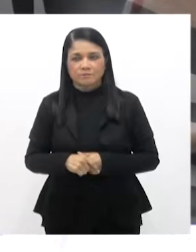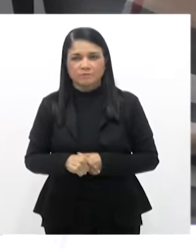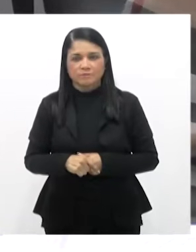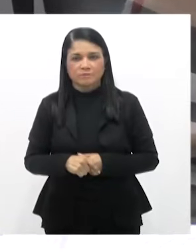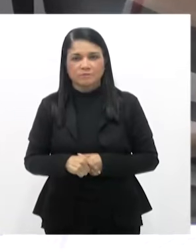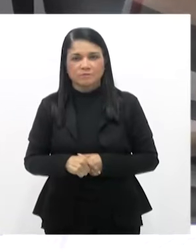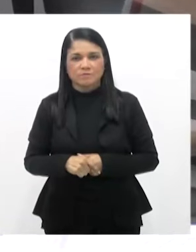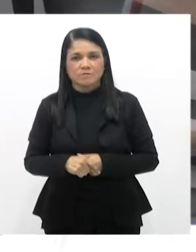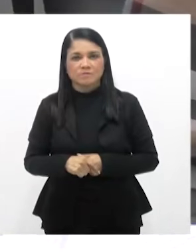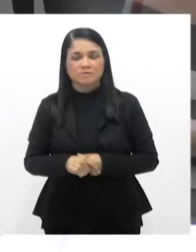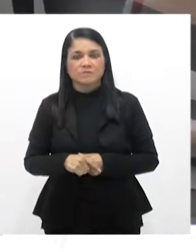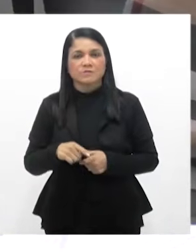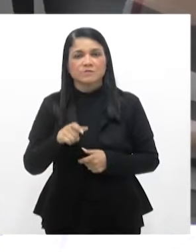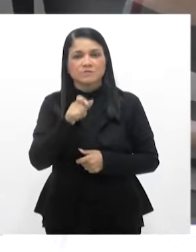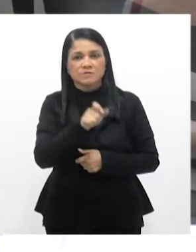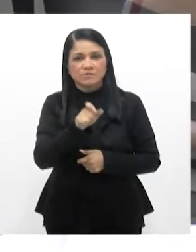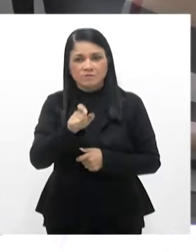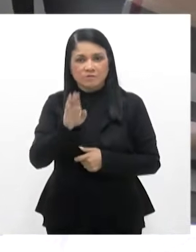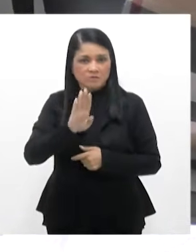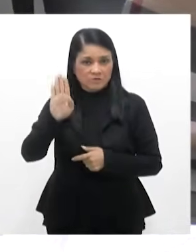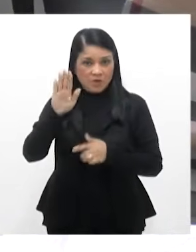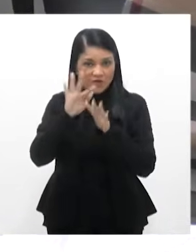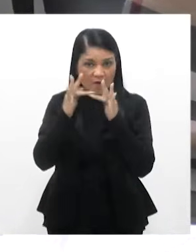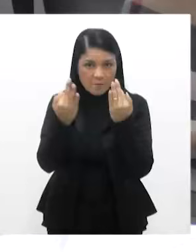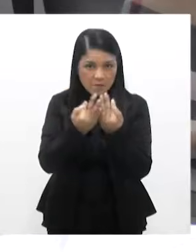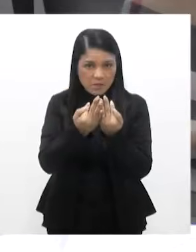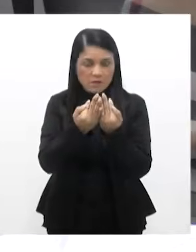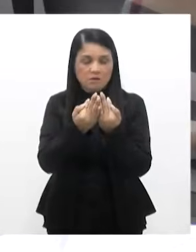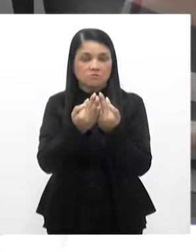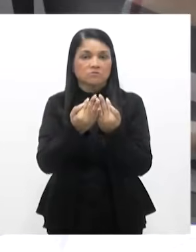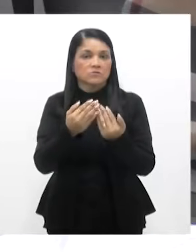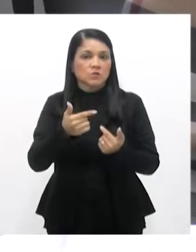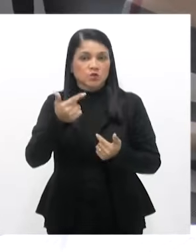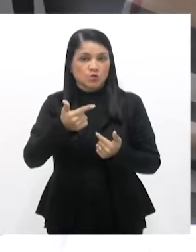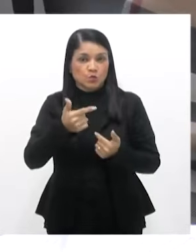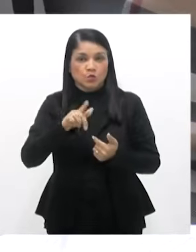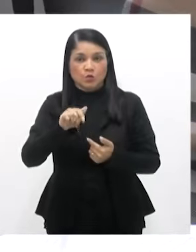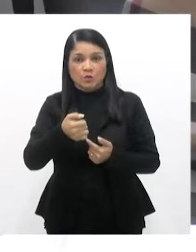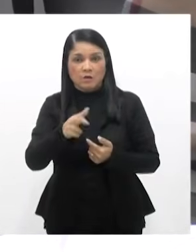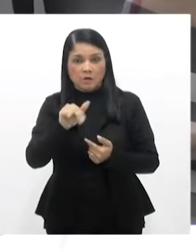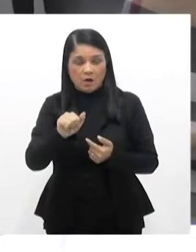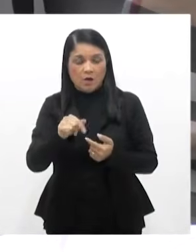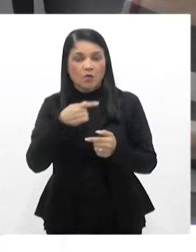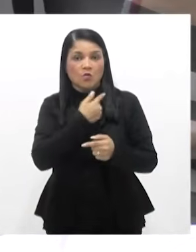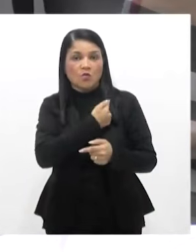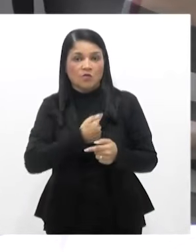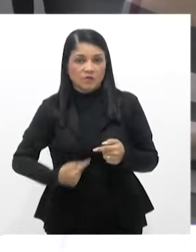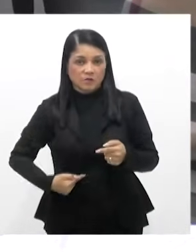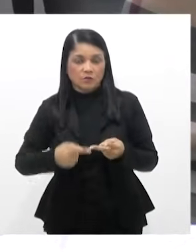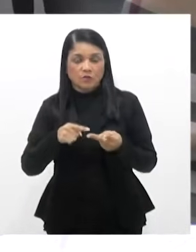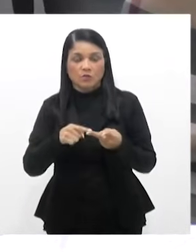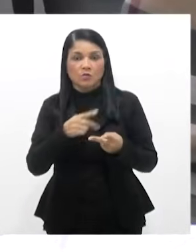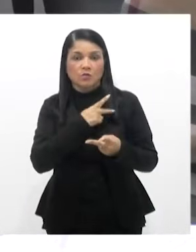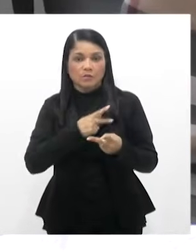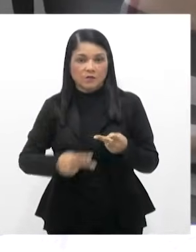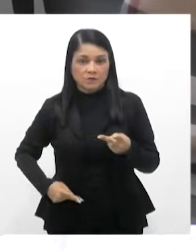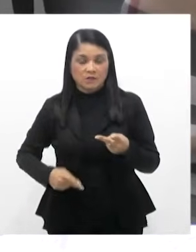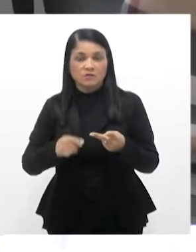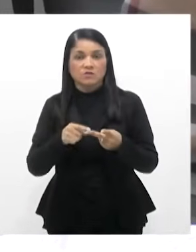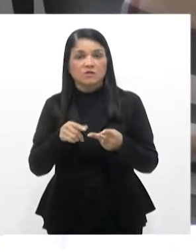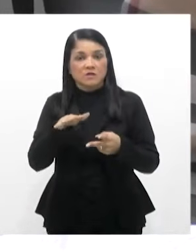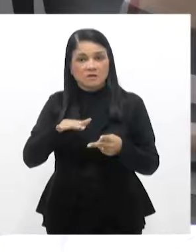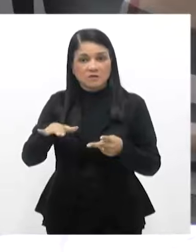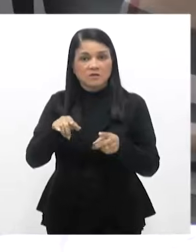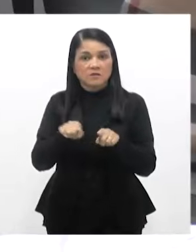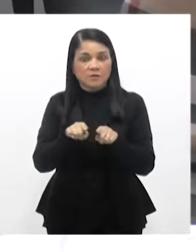o cônjuge, os parentes consanguíneos ou afins até 2º grau, por adoção do presidente da República, governador do território da Arana, ou de quem